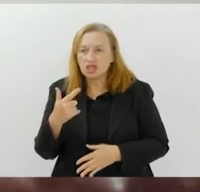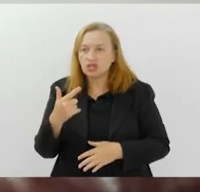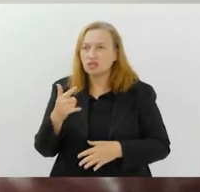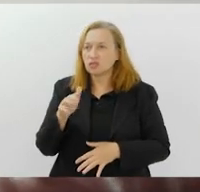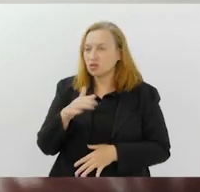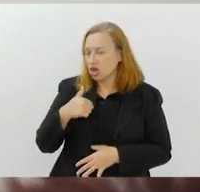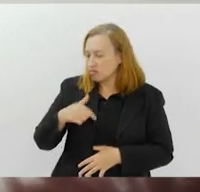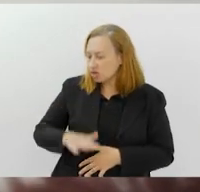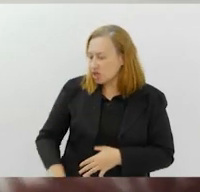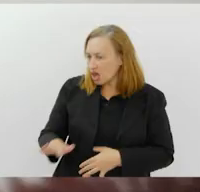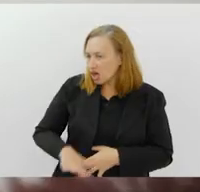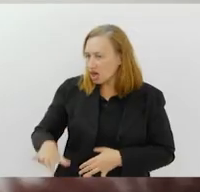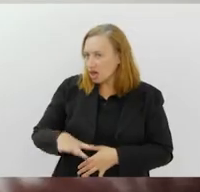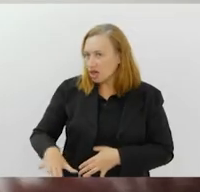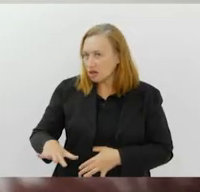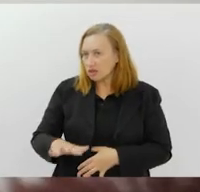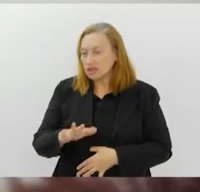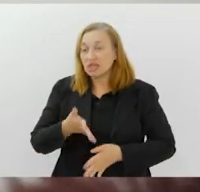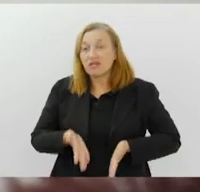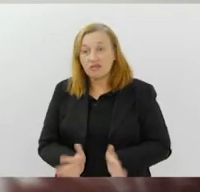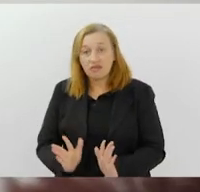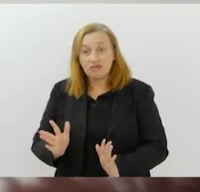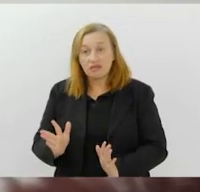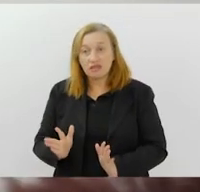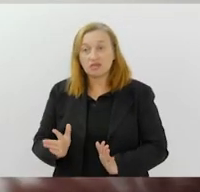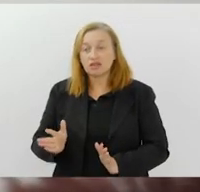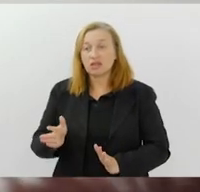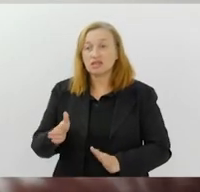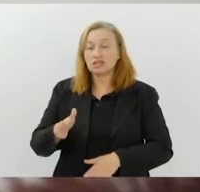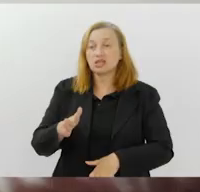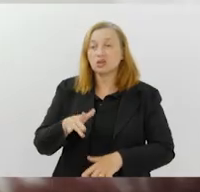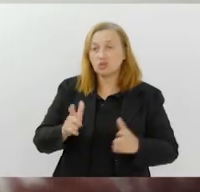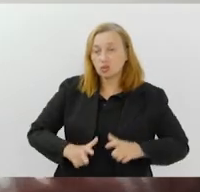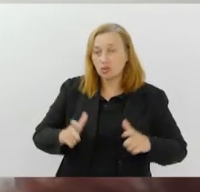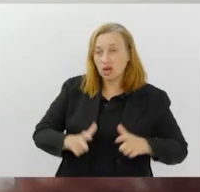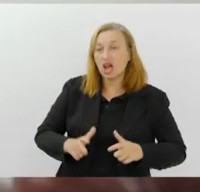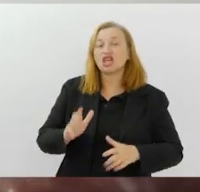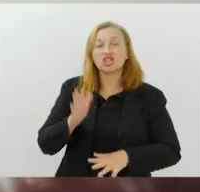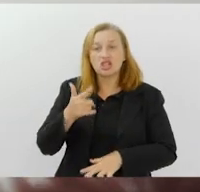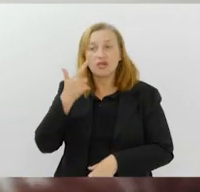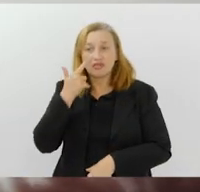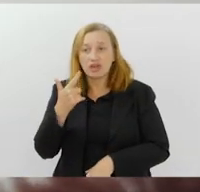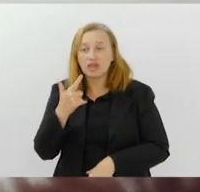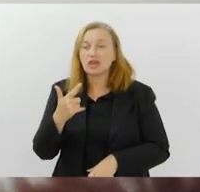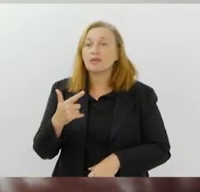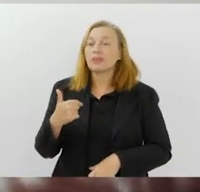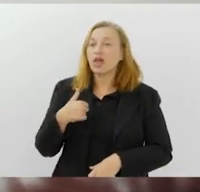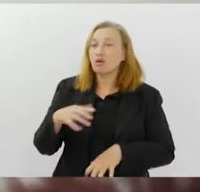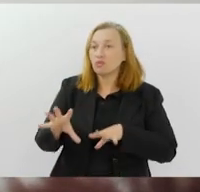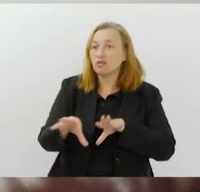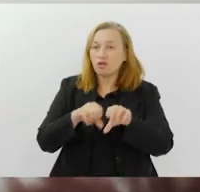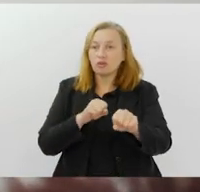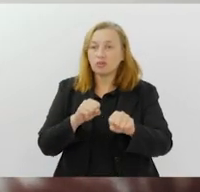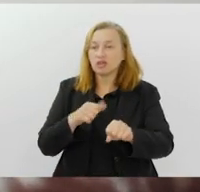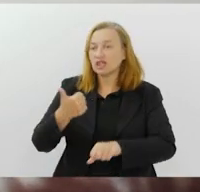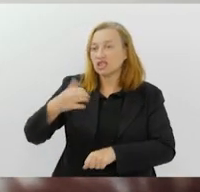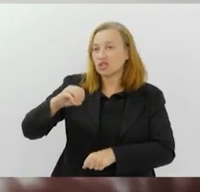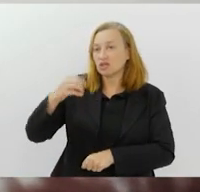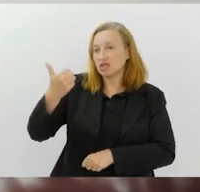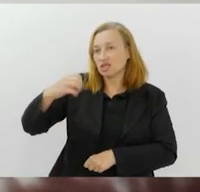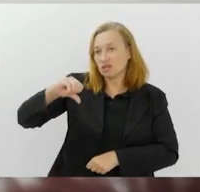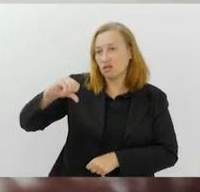criança no na comunidade que eu morava se eu eu já vejo esse tipo de abordagem desde quando eu me formei lá nos meus 18